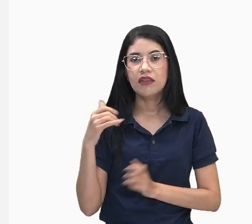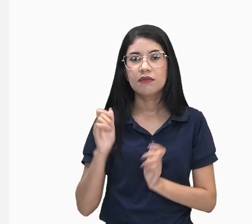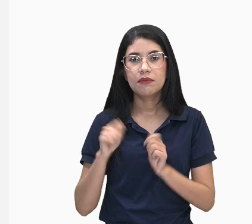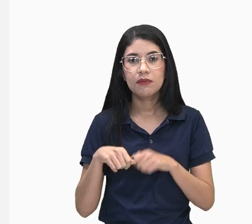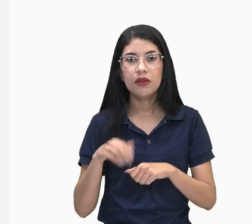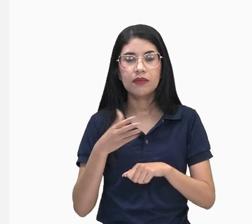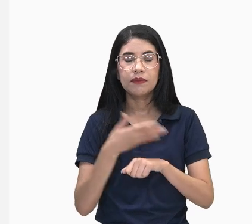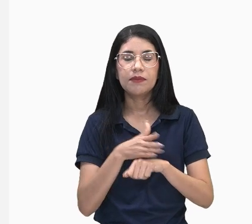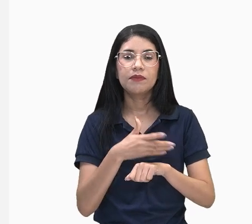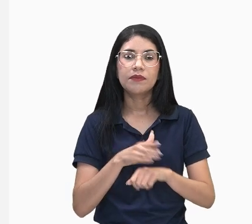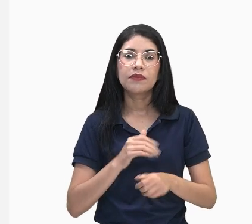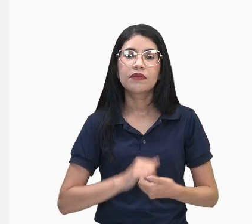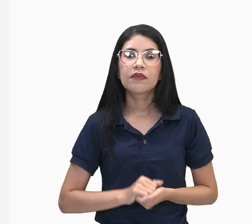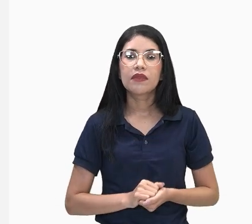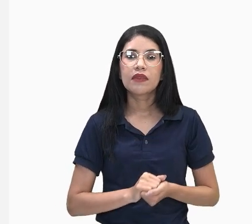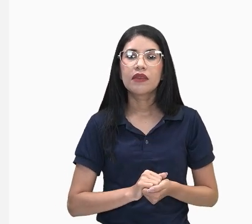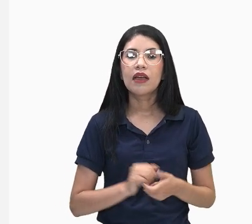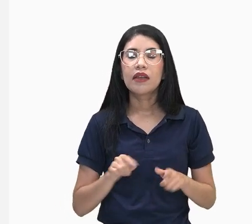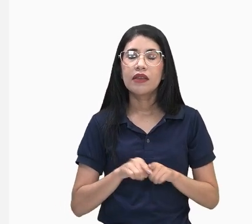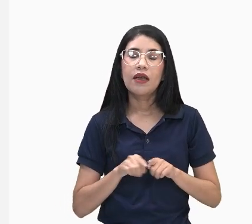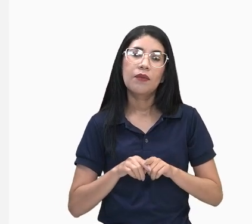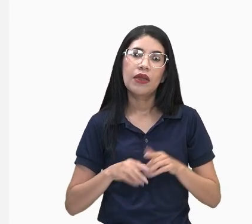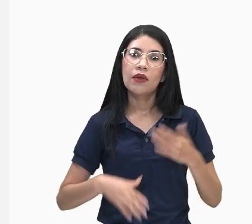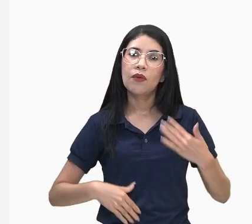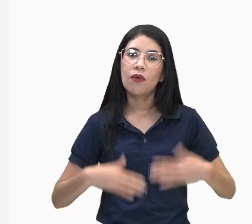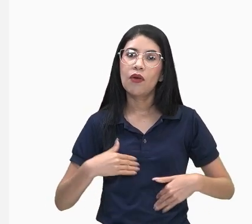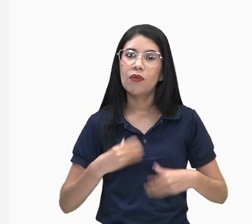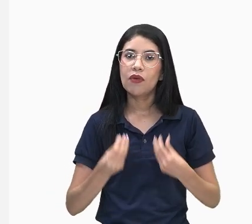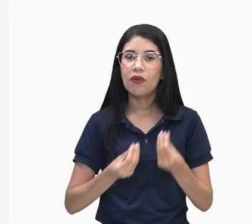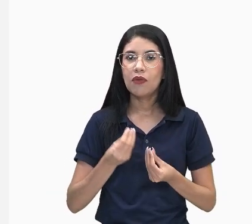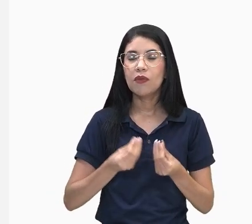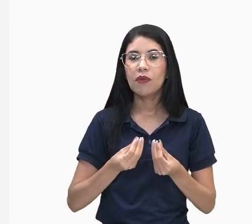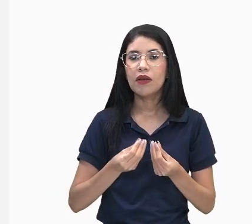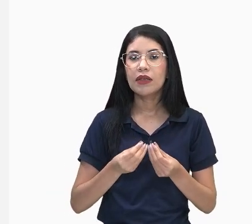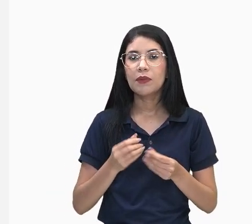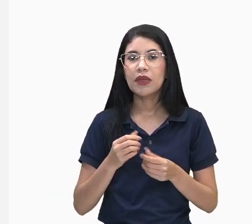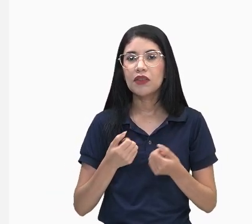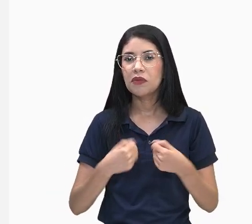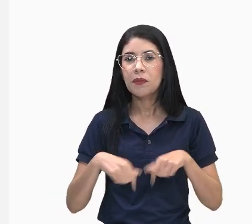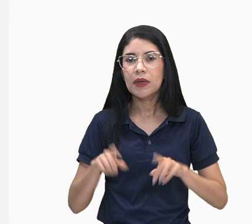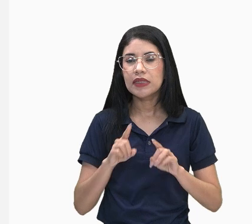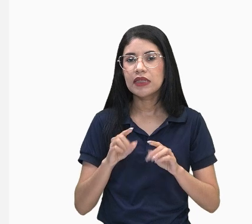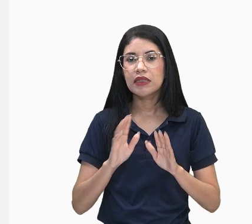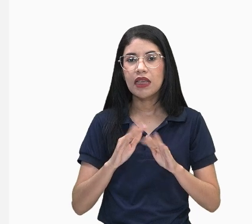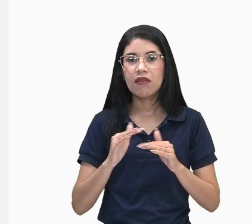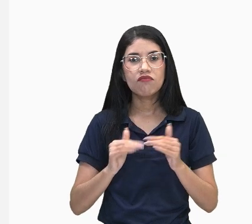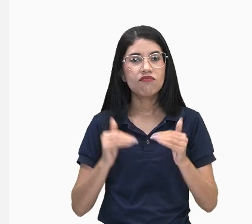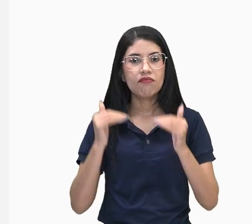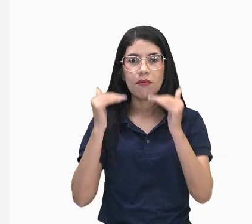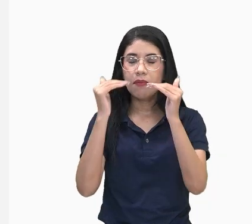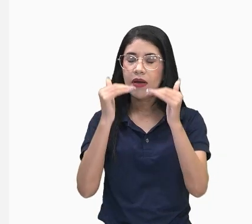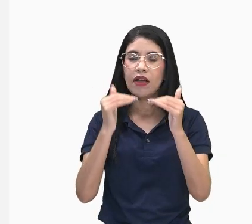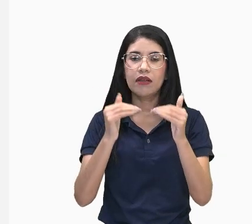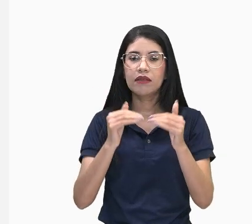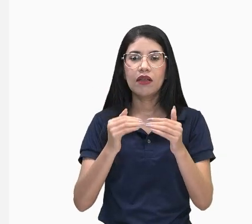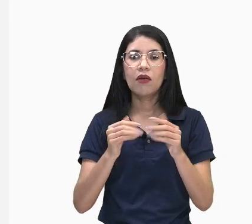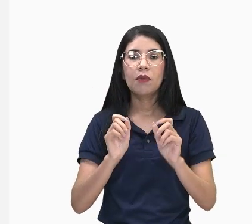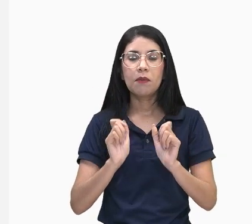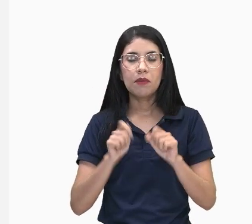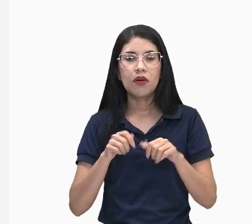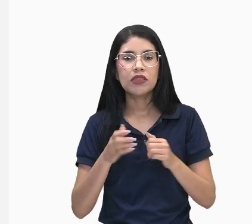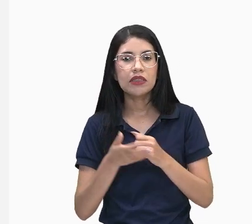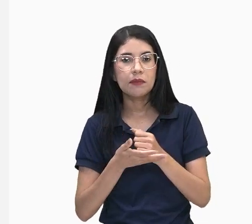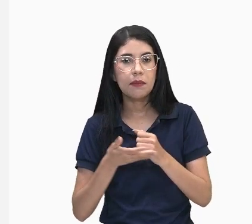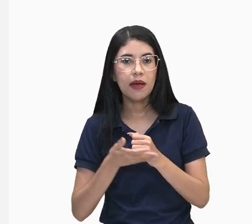idades, aos níveis de condicionamento físico, isso porque ninguém precisa começar já no ápice, já você inicia